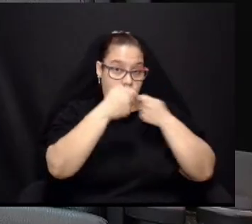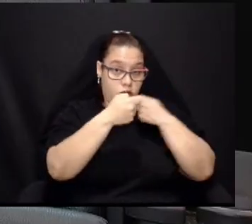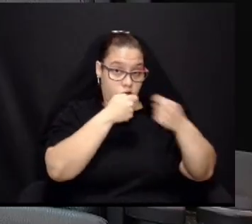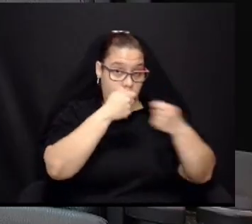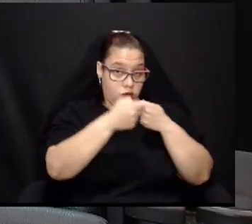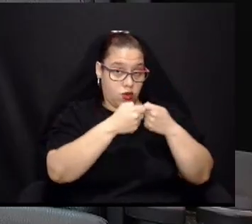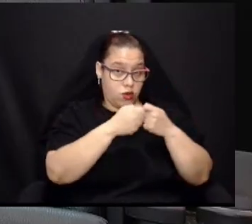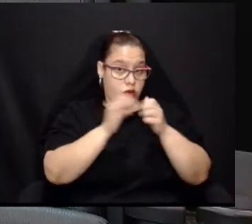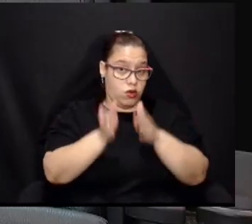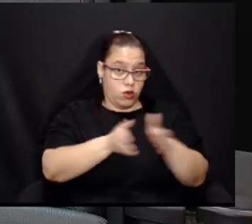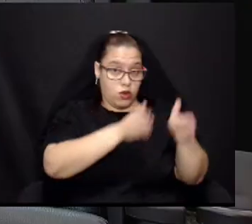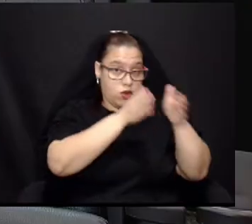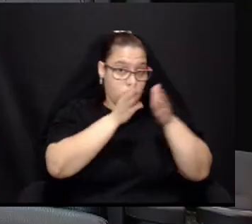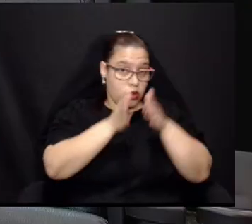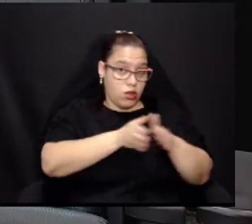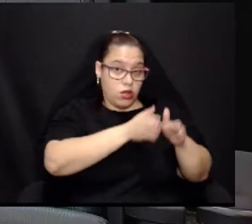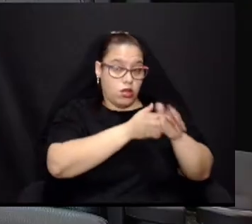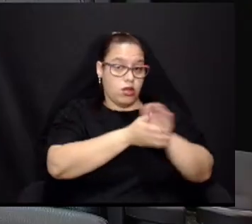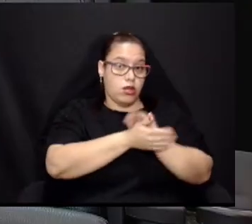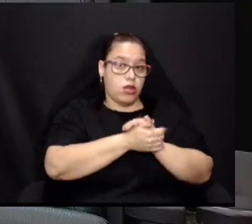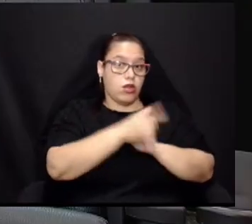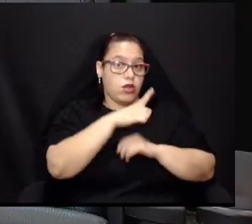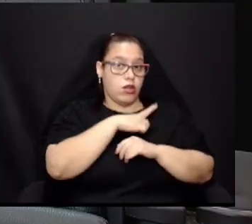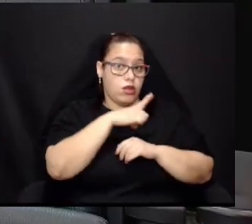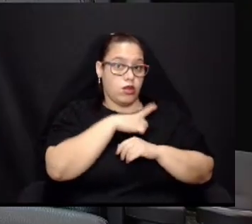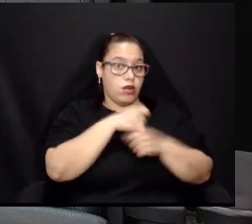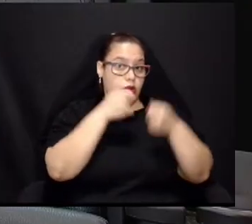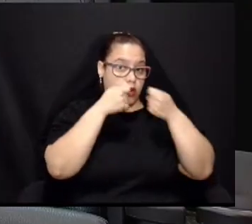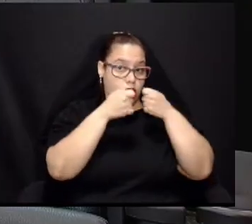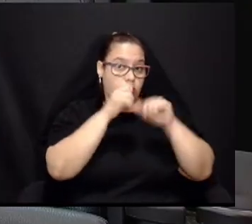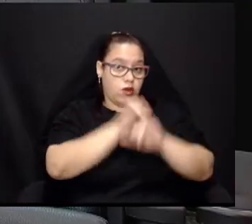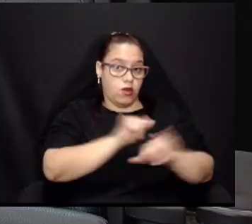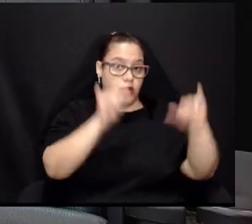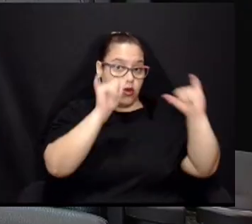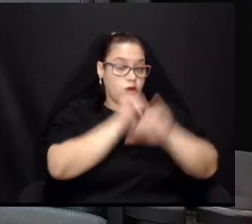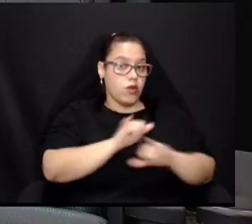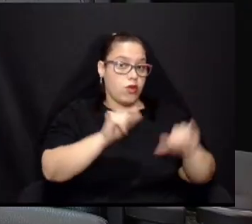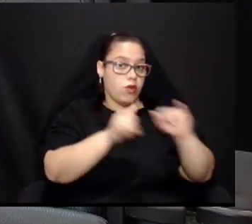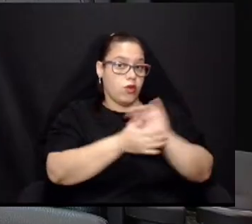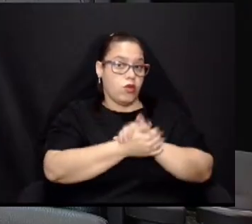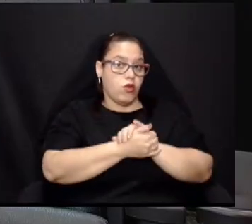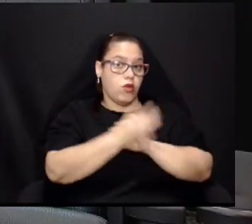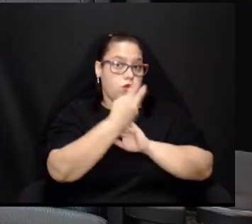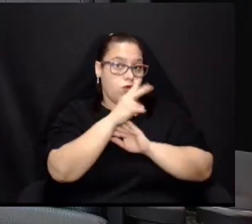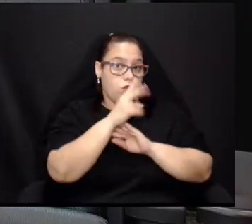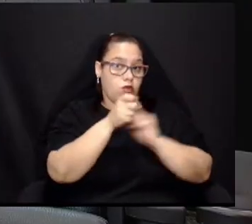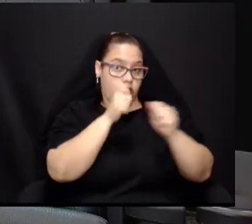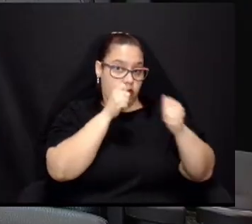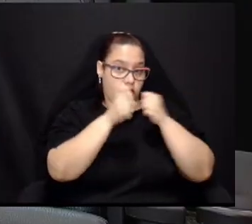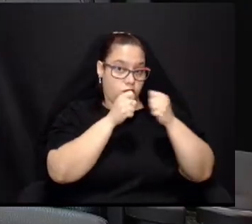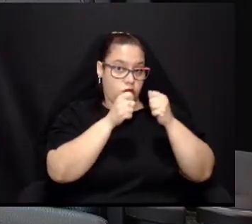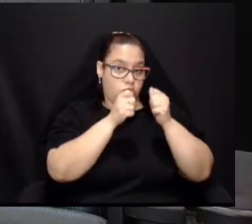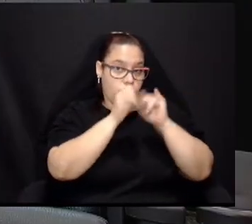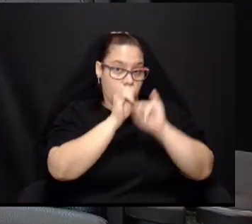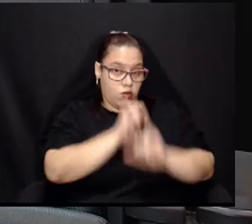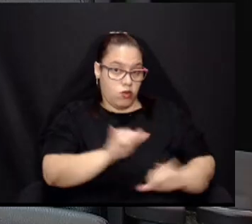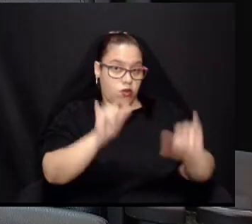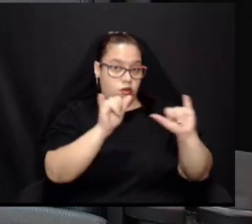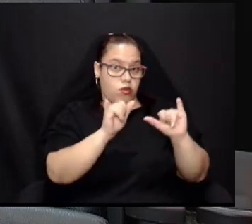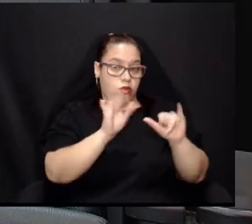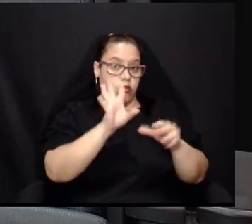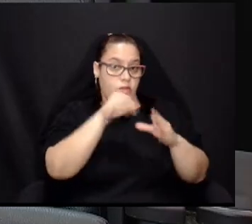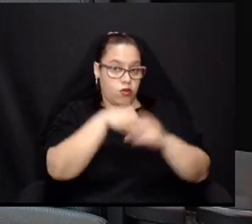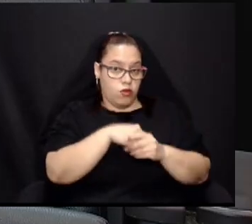produtores. Temos também assessoria de imprensa. A gente tem 2 assessores de imprensa na casa. E aí, só cabe